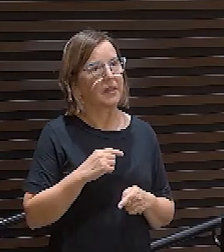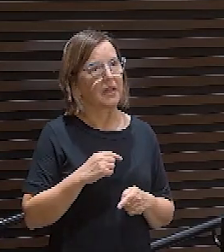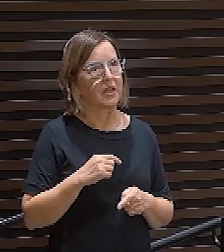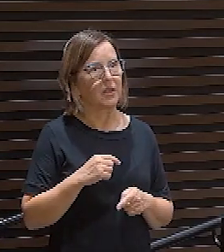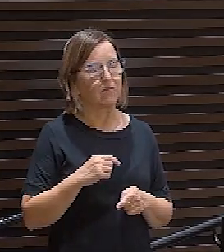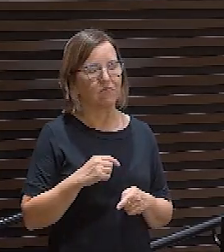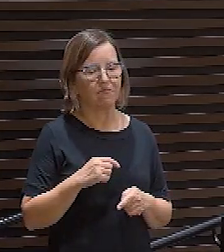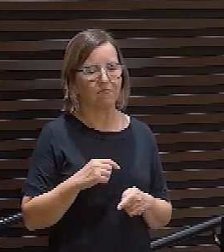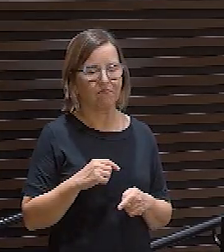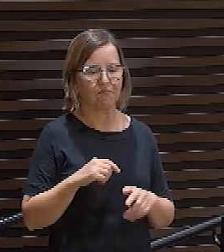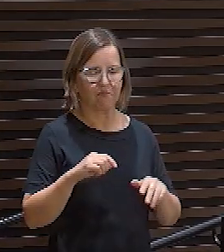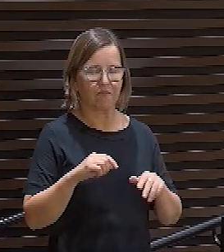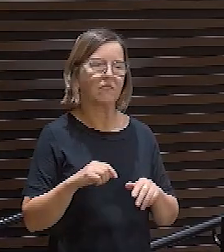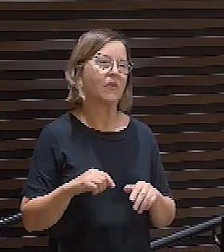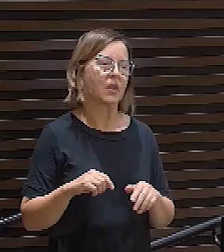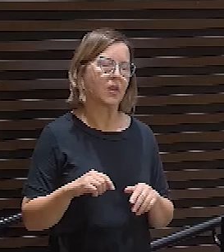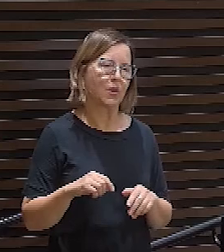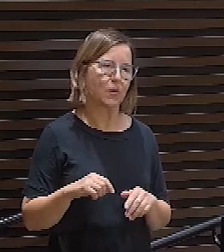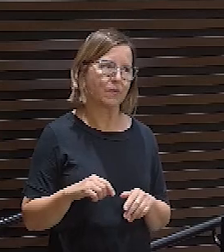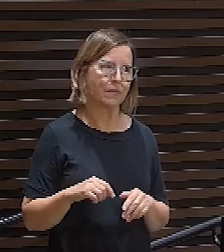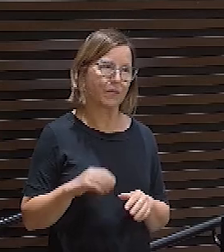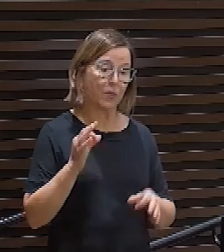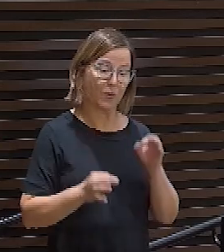Haverá. Só que